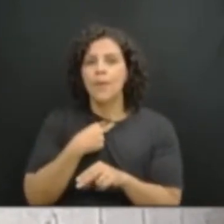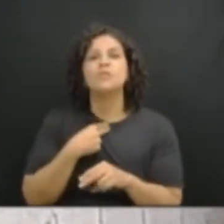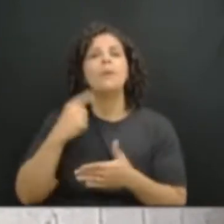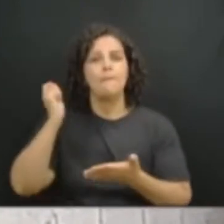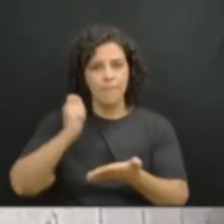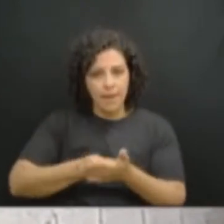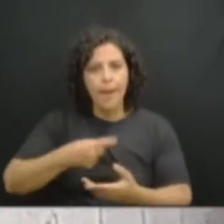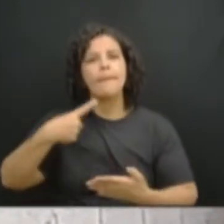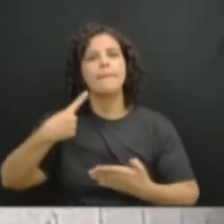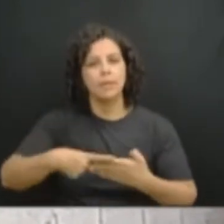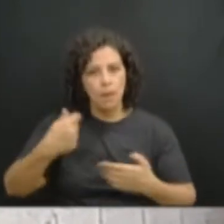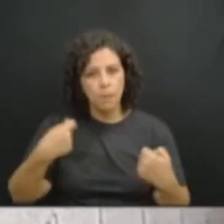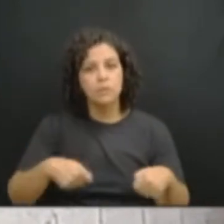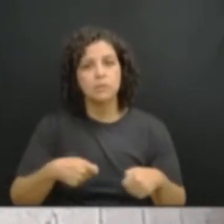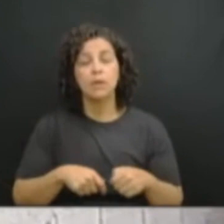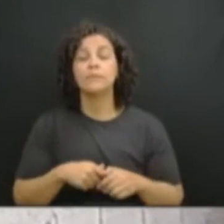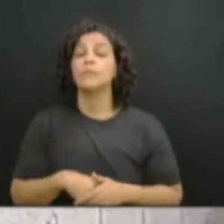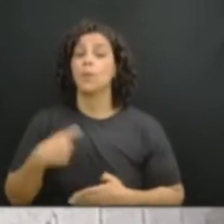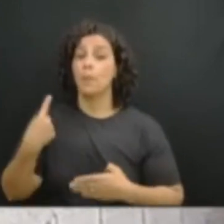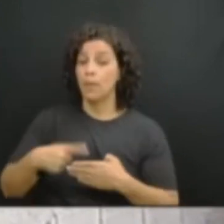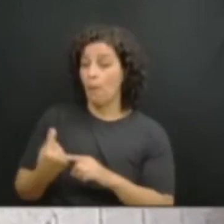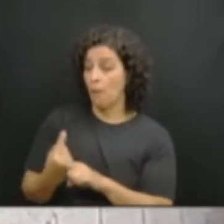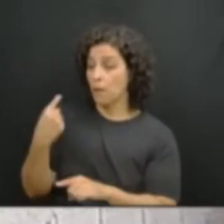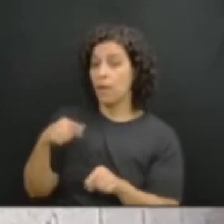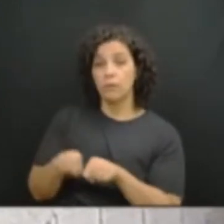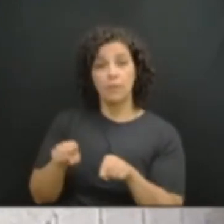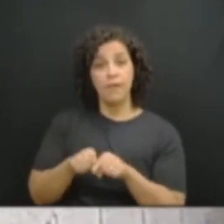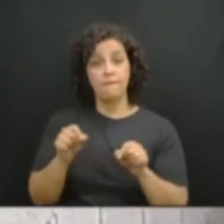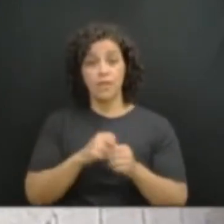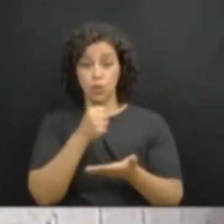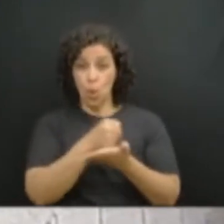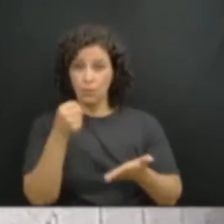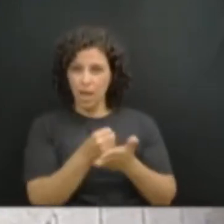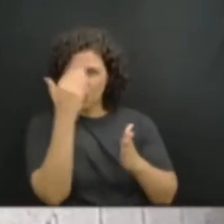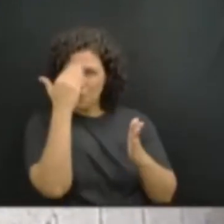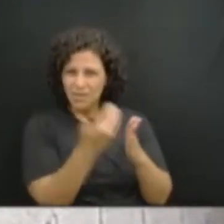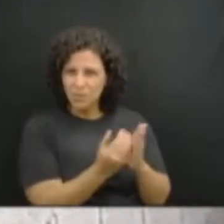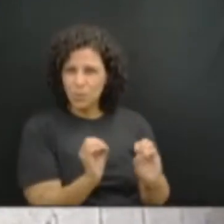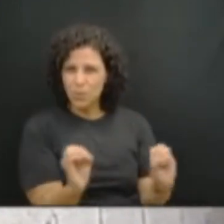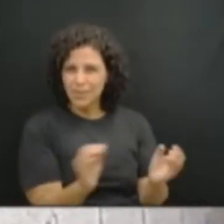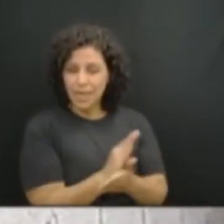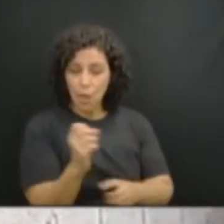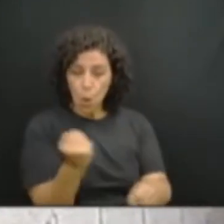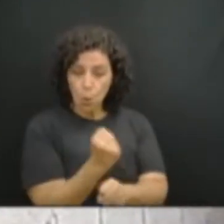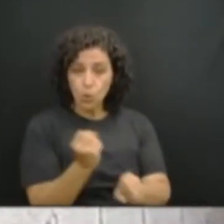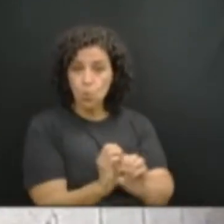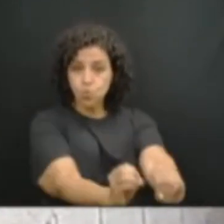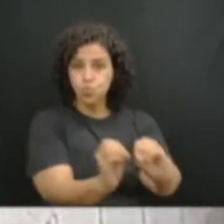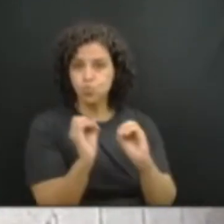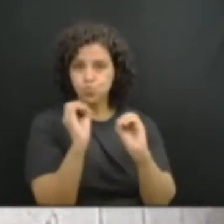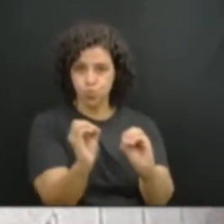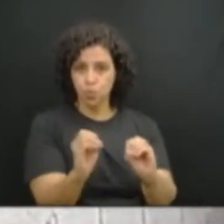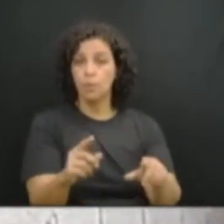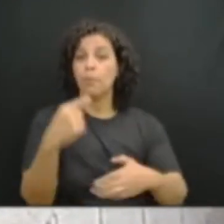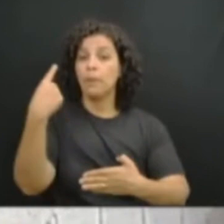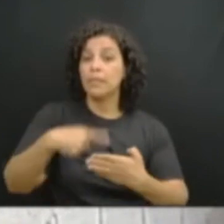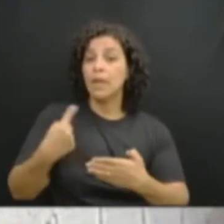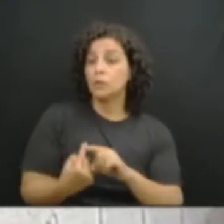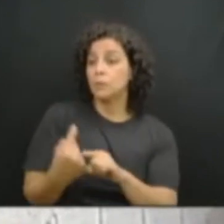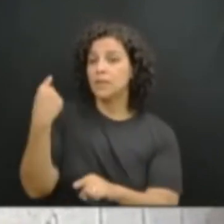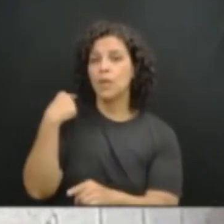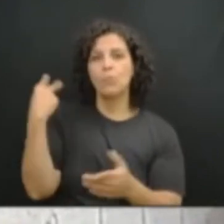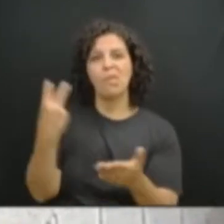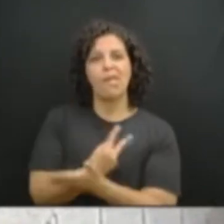fazer o seu tratamento. O pedágio passado não cumpriu o contrato, não fez as obras. O pedágio